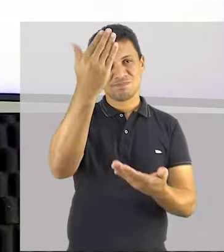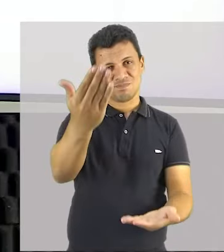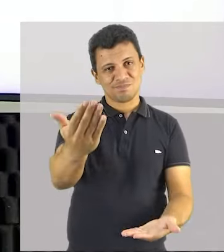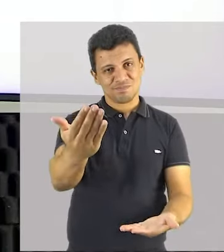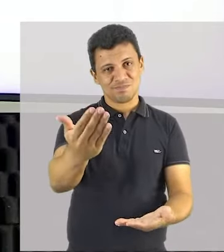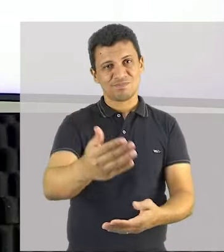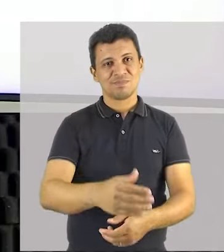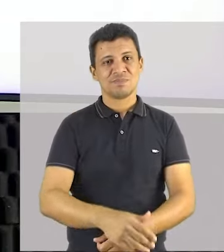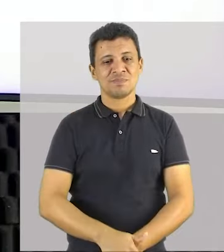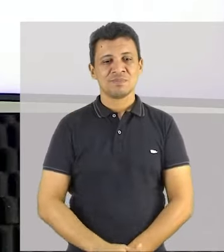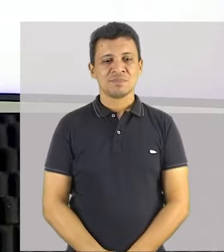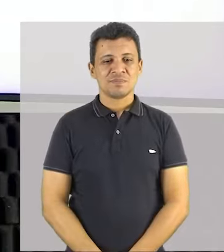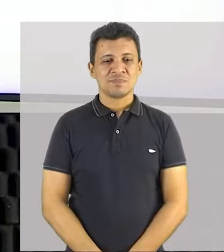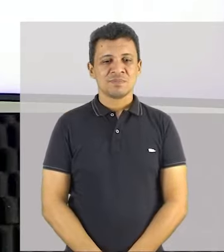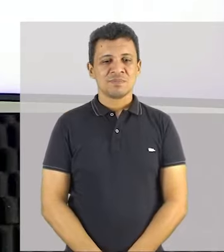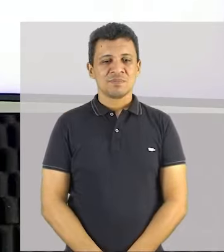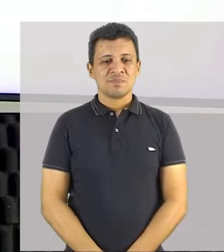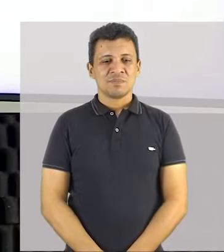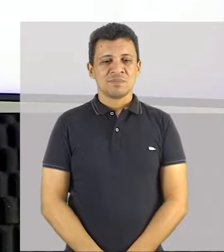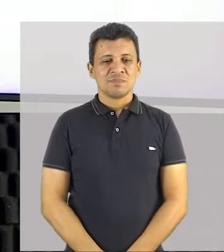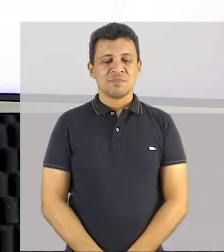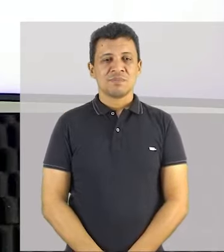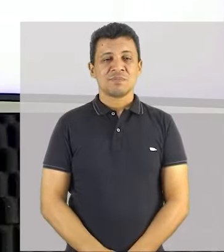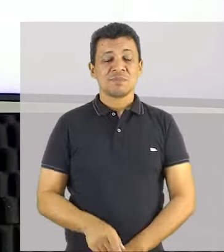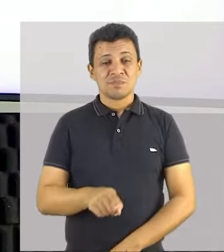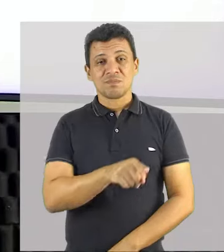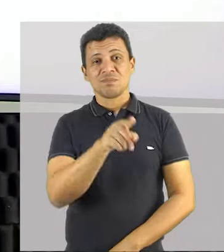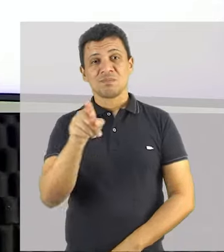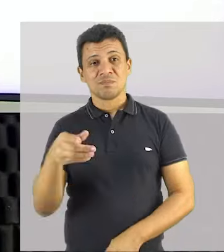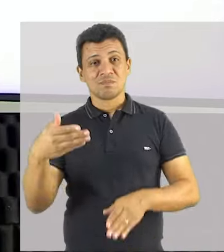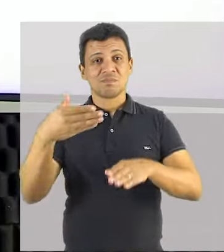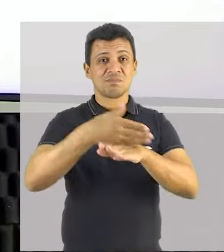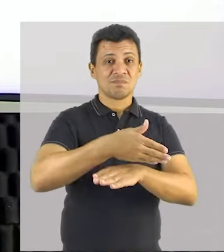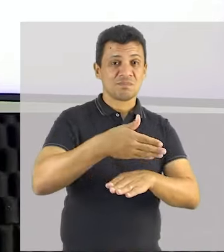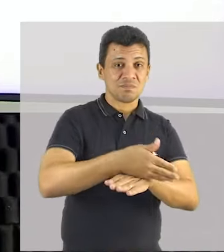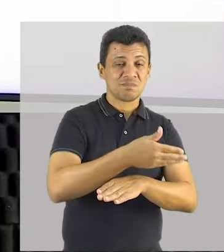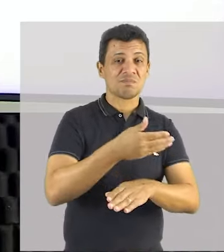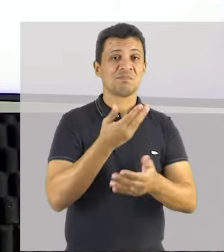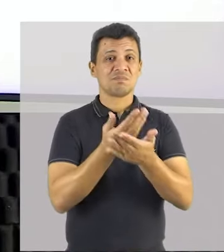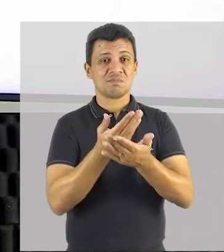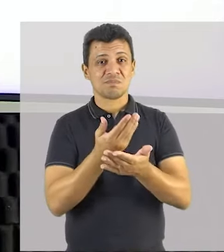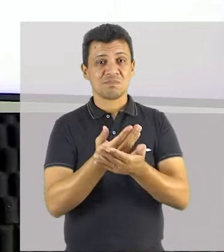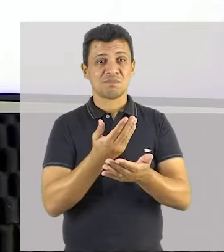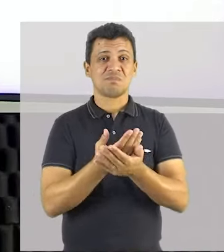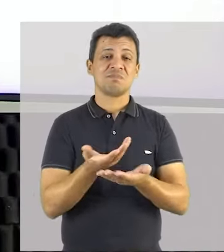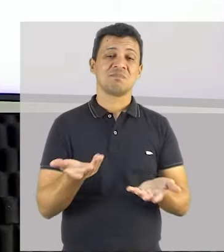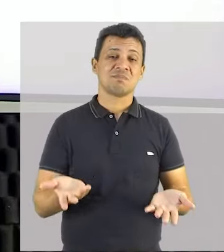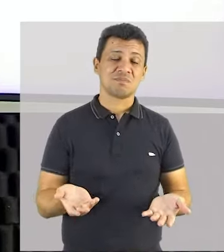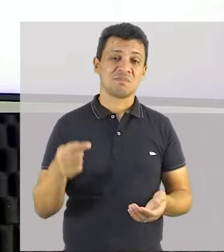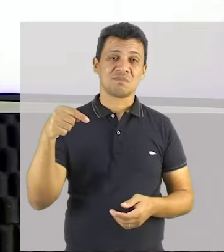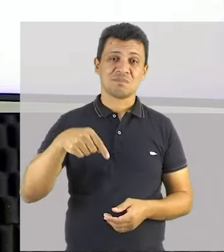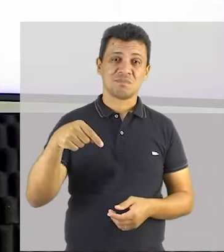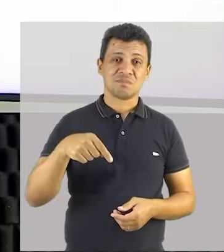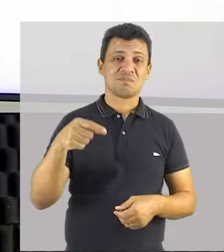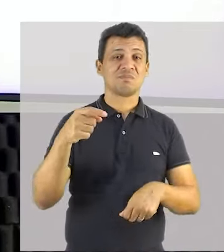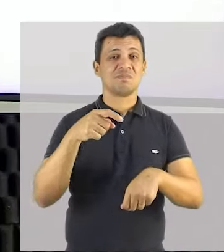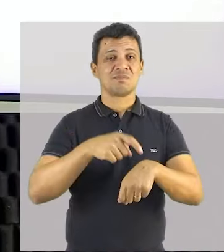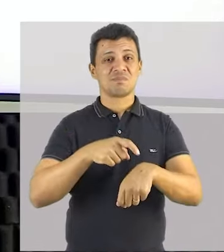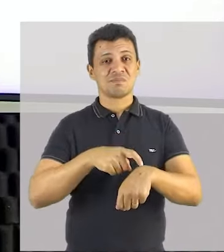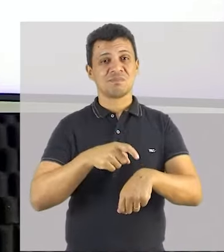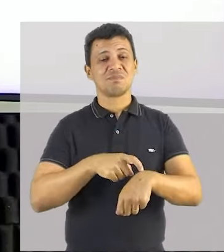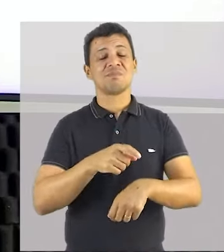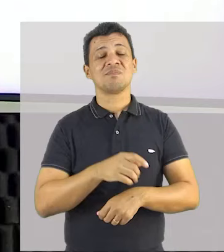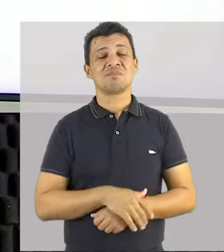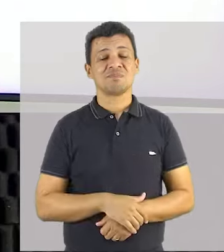a a participação o envolvimento a dedicação de vocês neste momento aqui